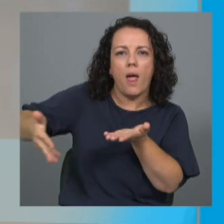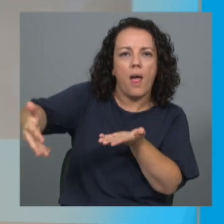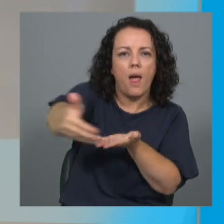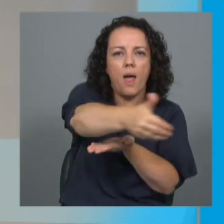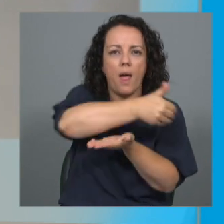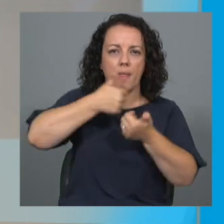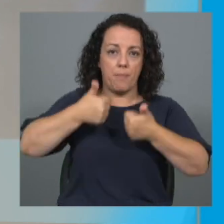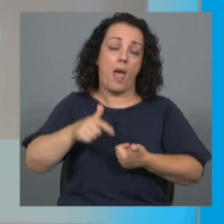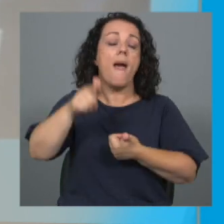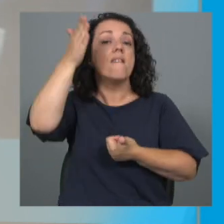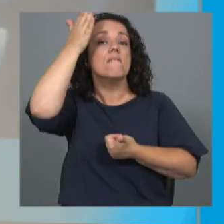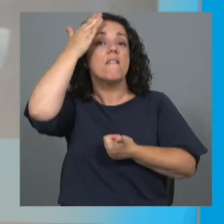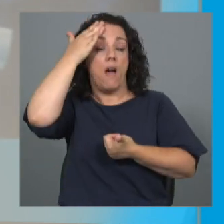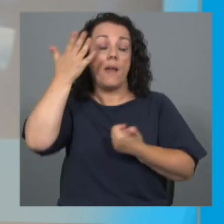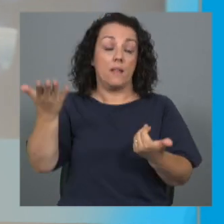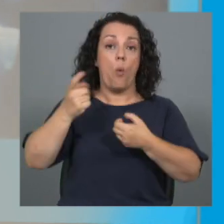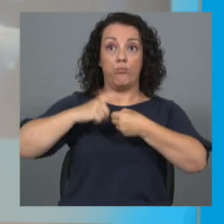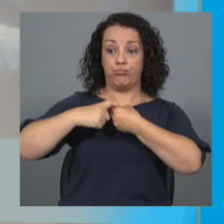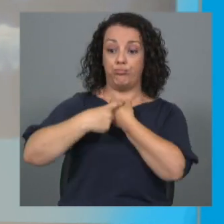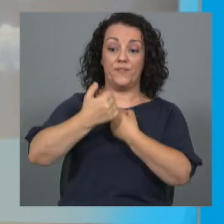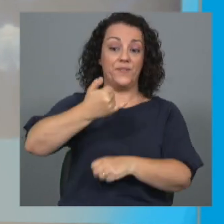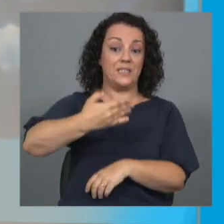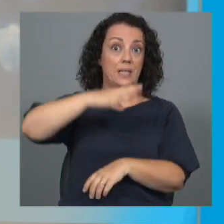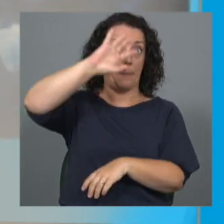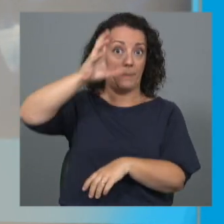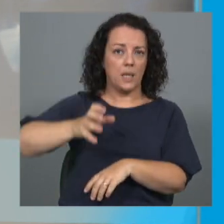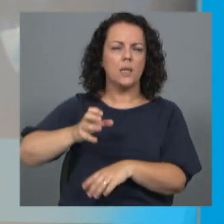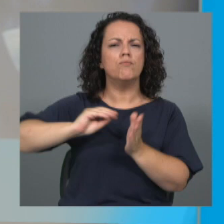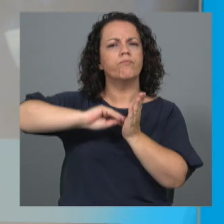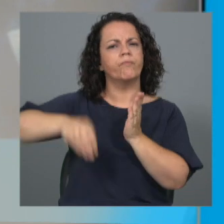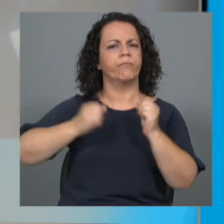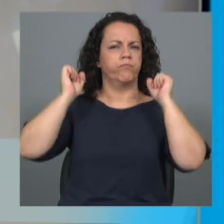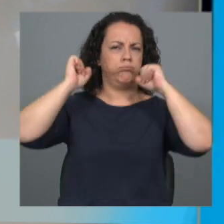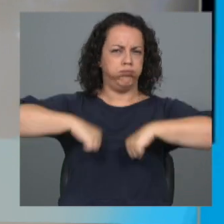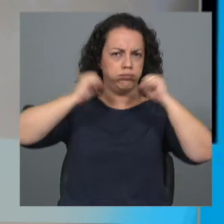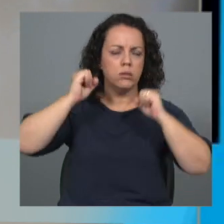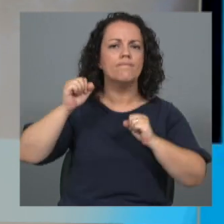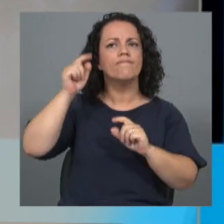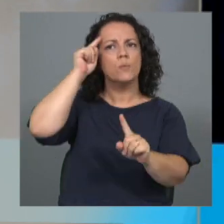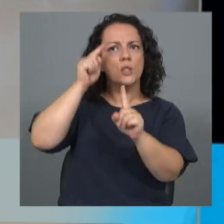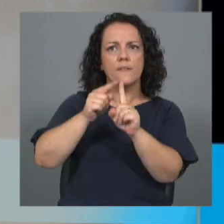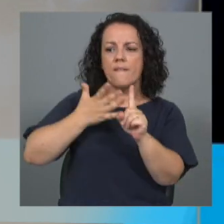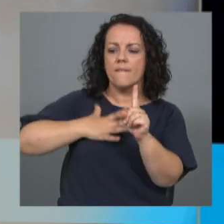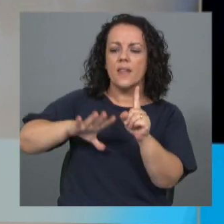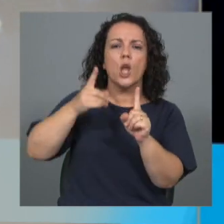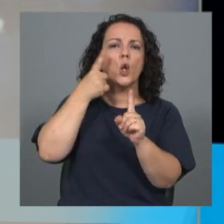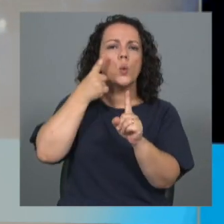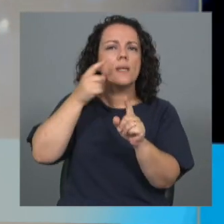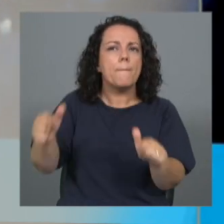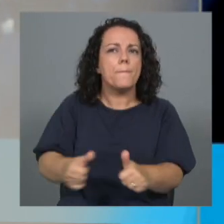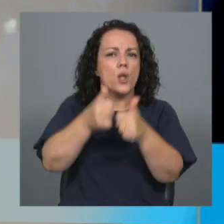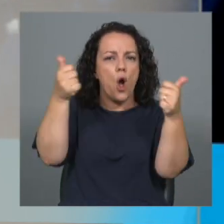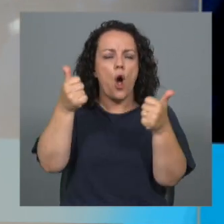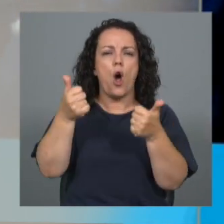os 27 Estados-membros se comprometeram, a assinatura foi unânime, é conhecer melhor e conhecer o mais próximo possível